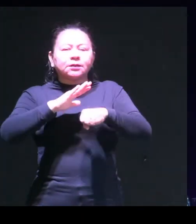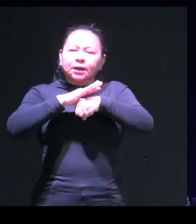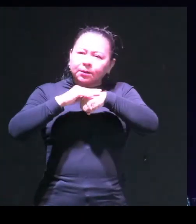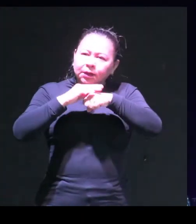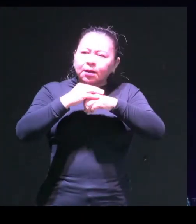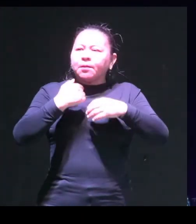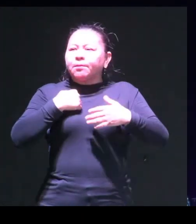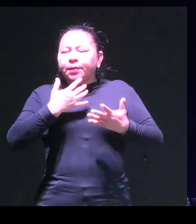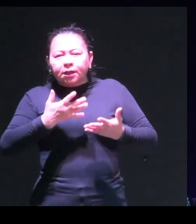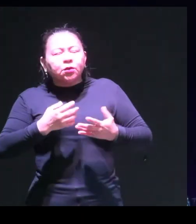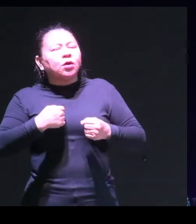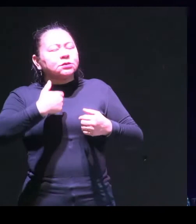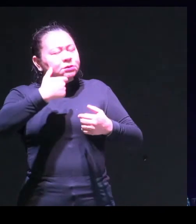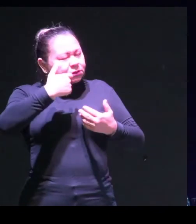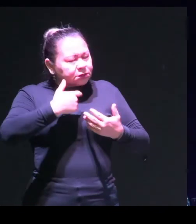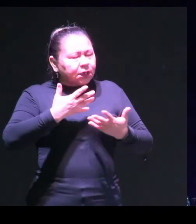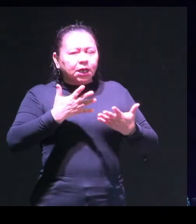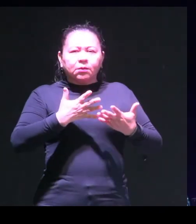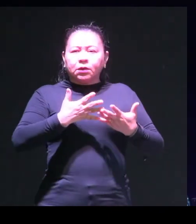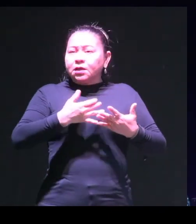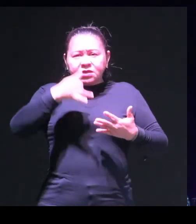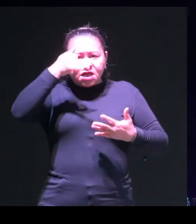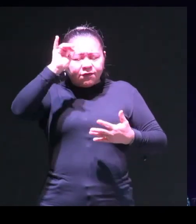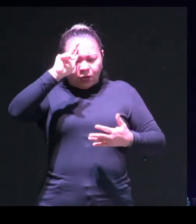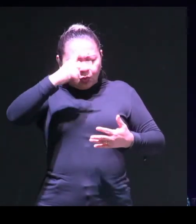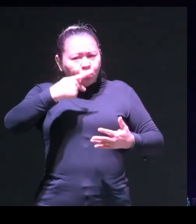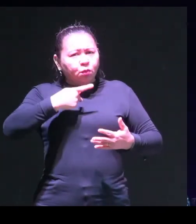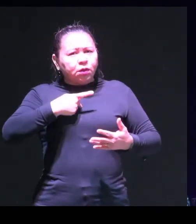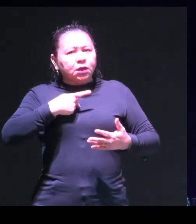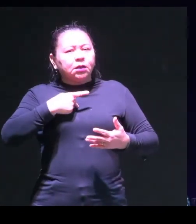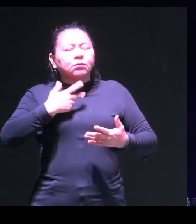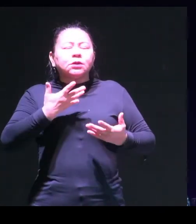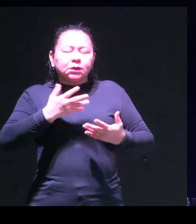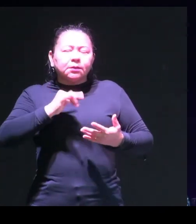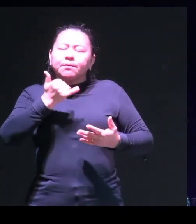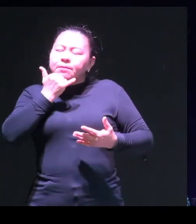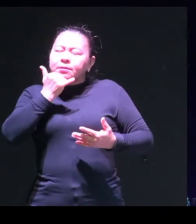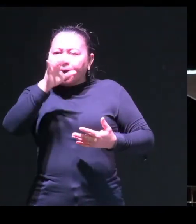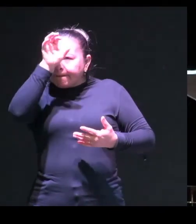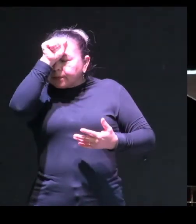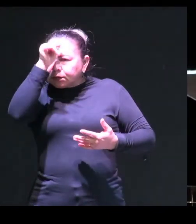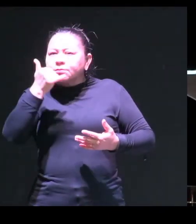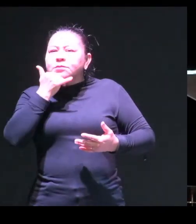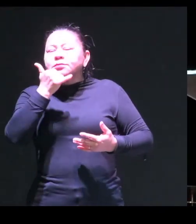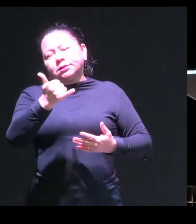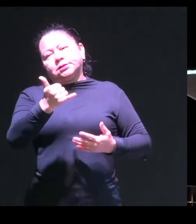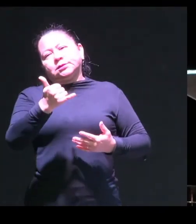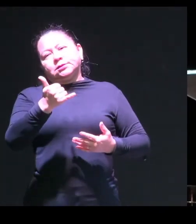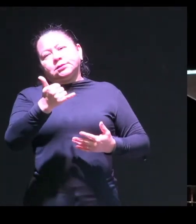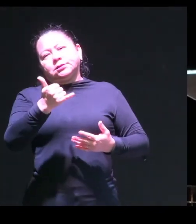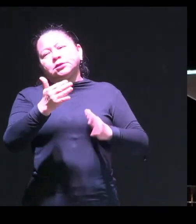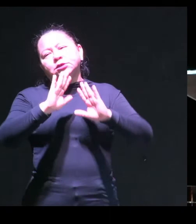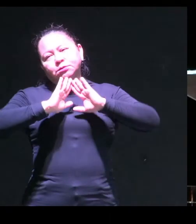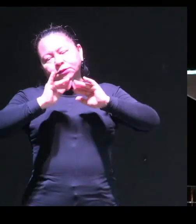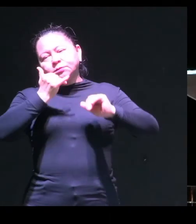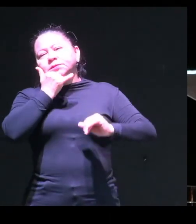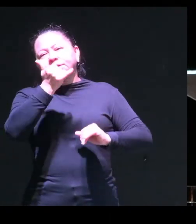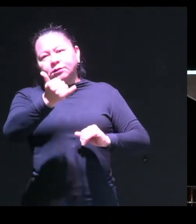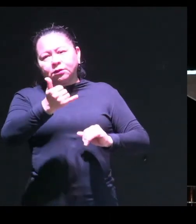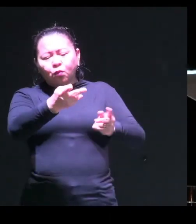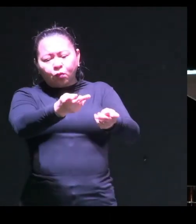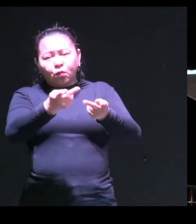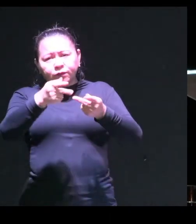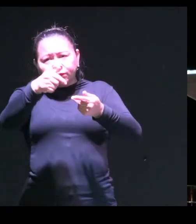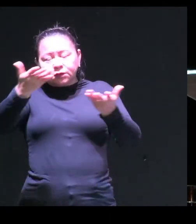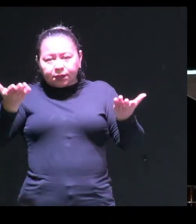não sermos egoístas, para liberarmos perdão e para perdoar, para pedir perdão também. Então eu quero convidar